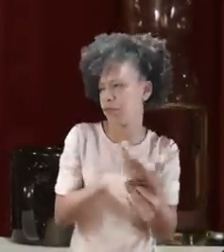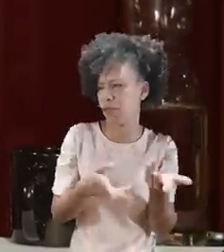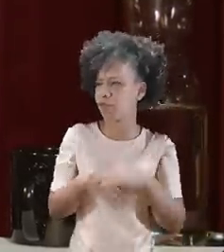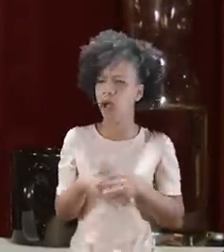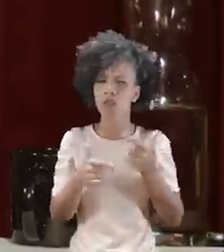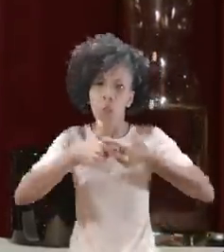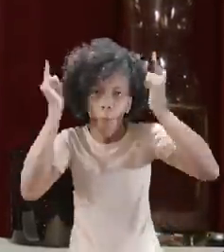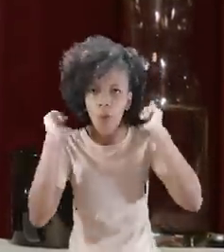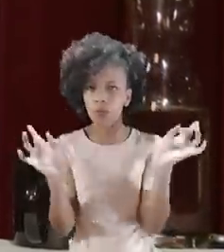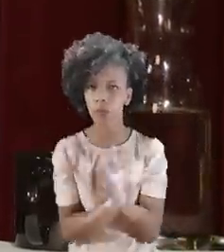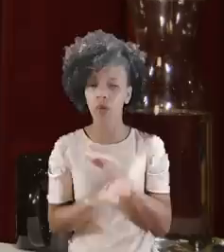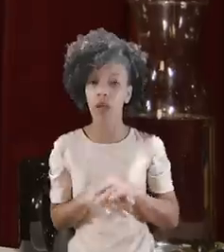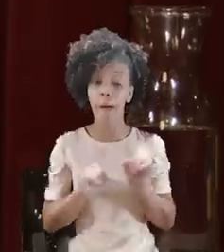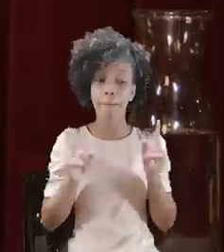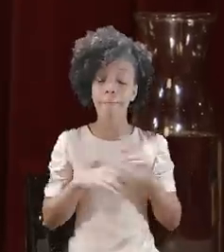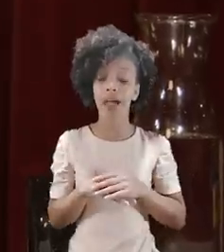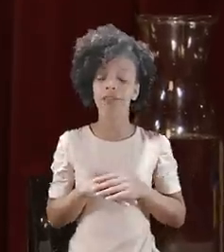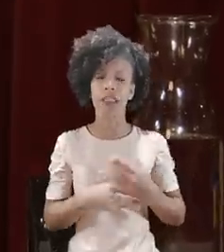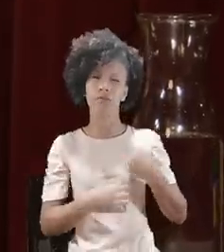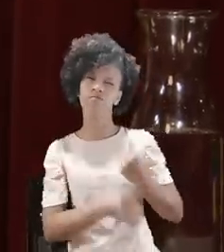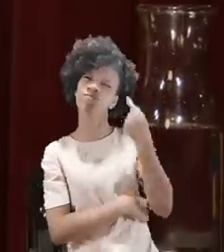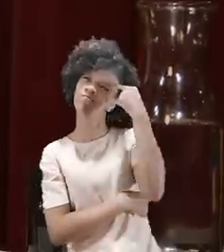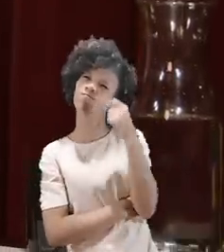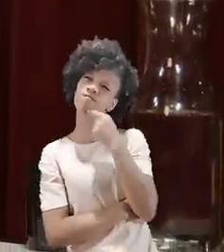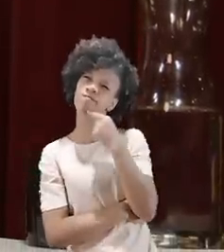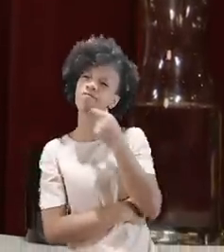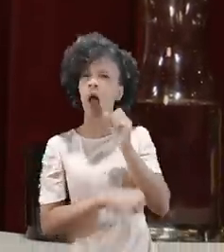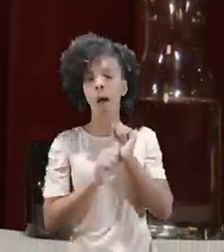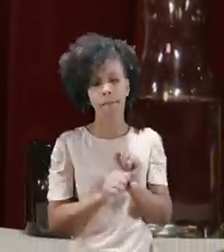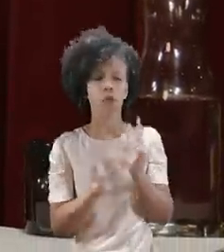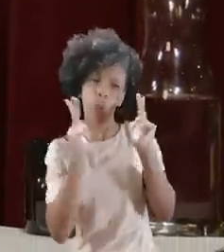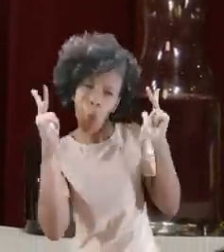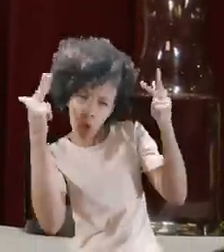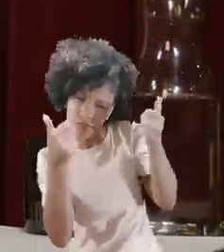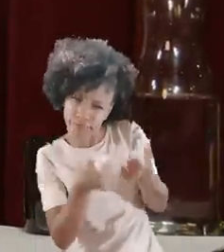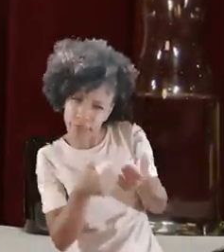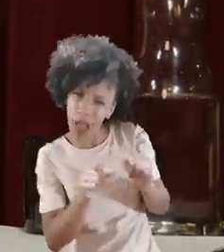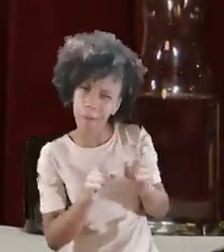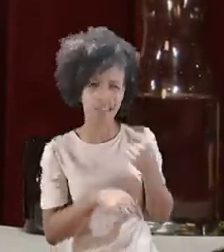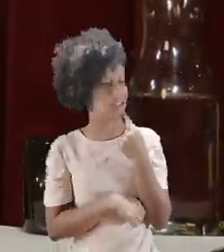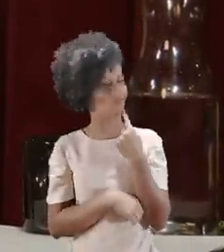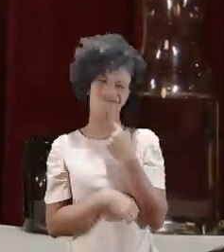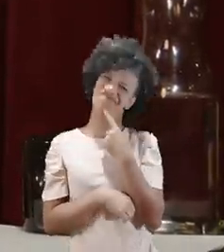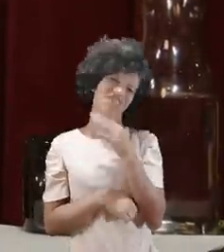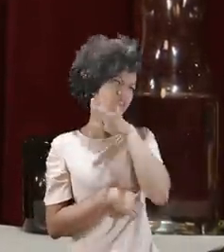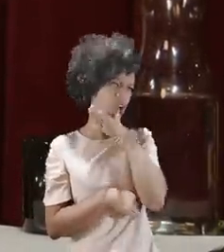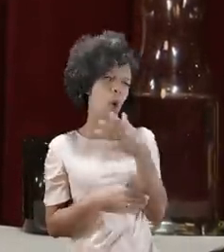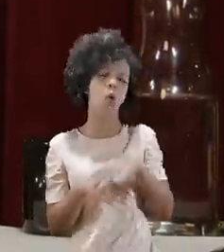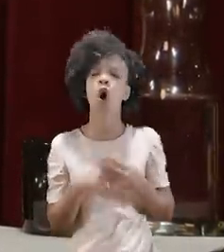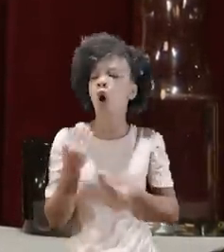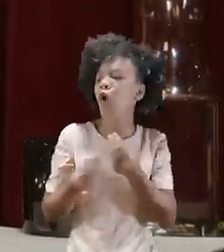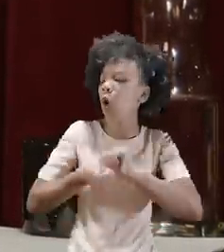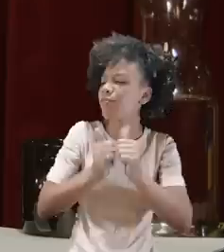fala assim ó ele vai lá raspa o cabelo dela só que você no fundo Tá sim mano tá Posso até fazer o teu corte mas não vai ficar bom desse jeito